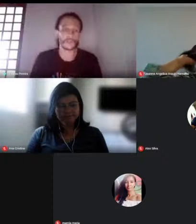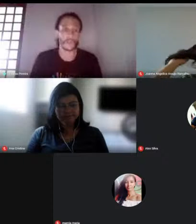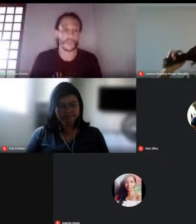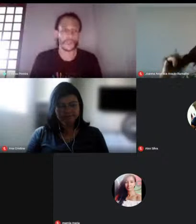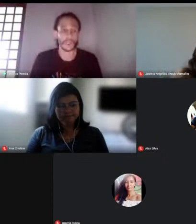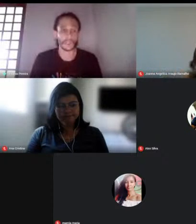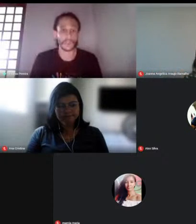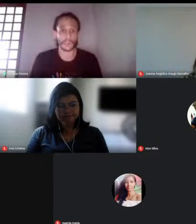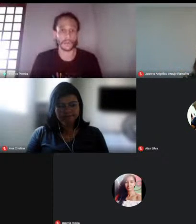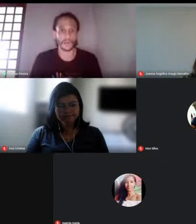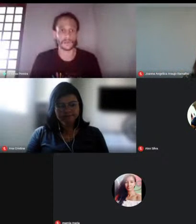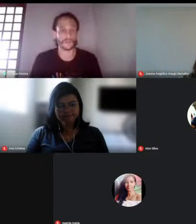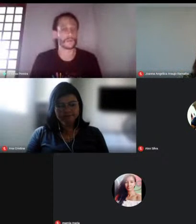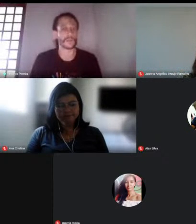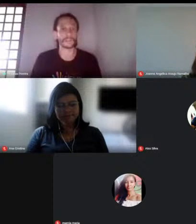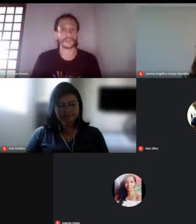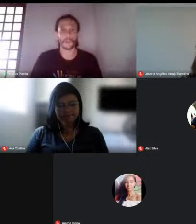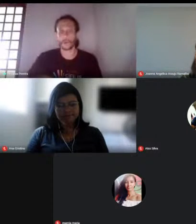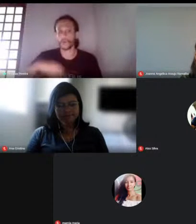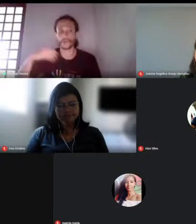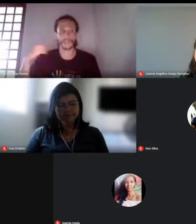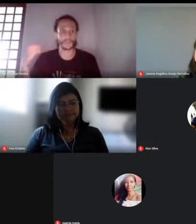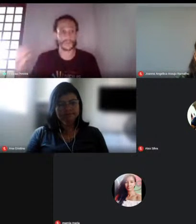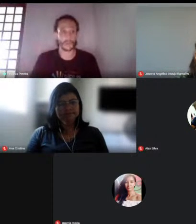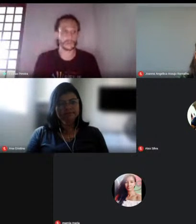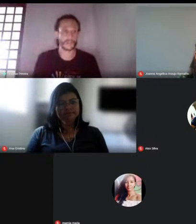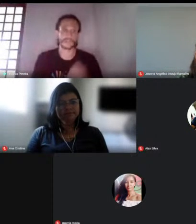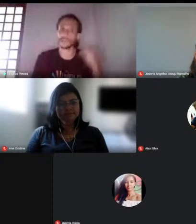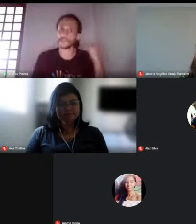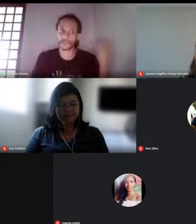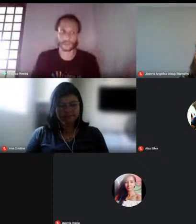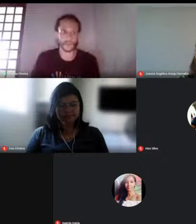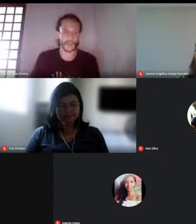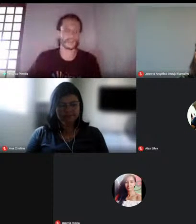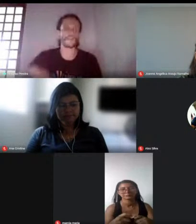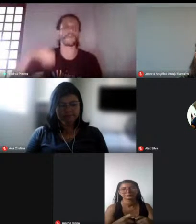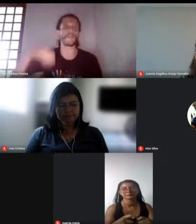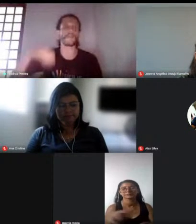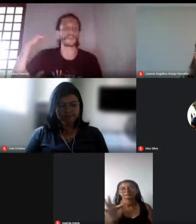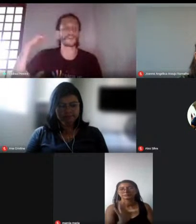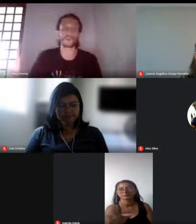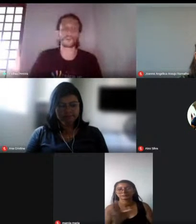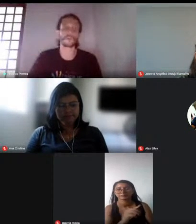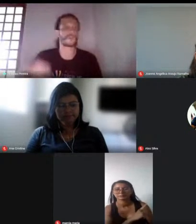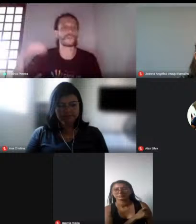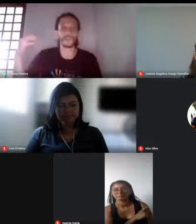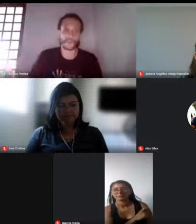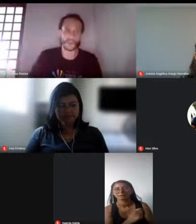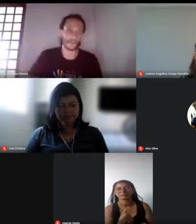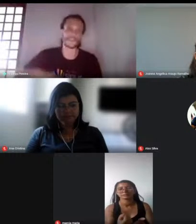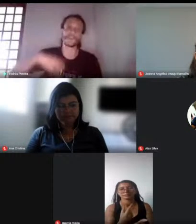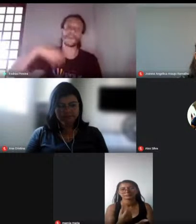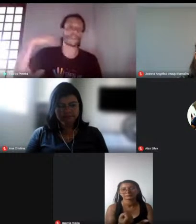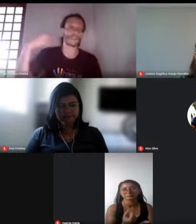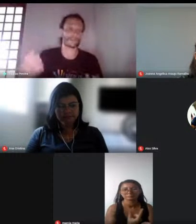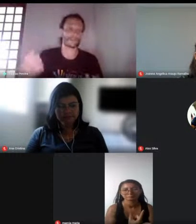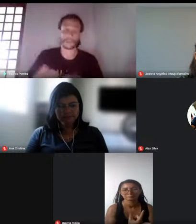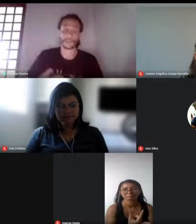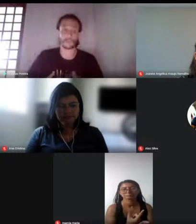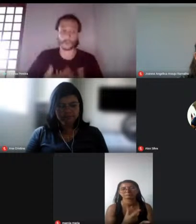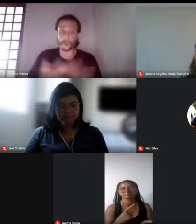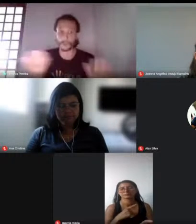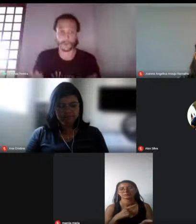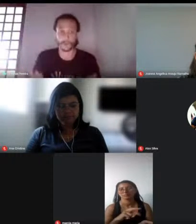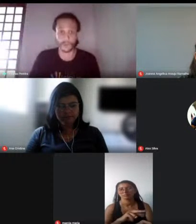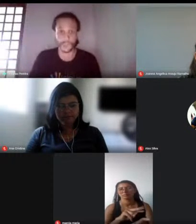categorias profissionais como o Conselho Federal de Medicina, Conselho Federal de Enfermagem, de Odontologia, Farmácia, das múltiplas profissões da